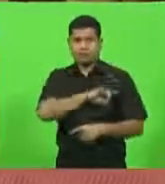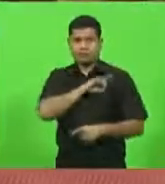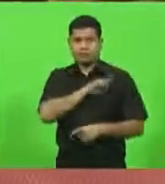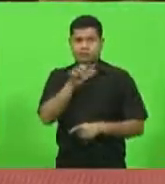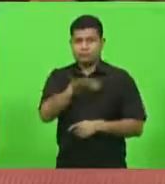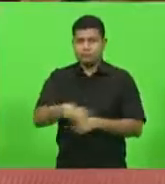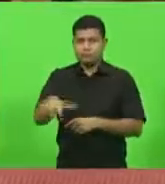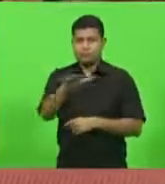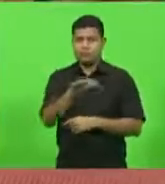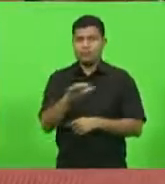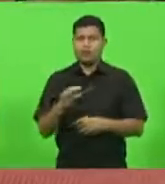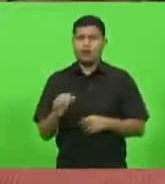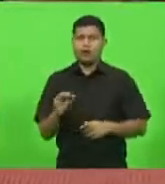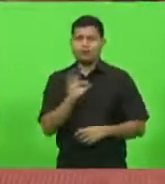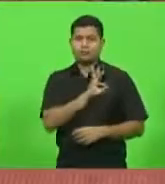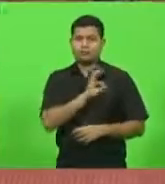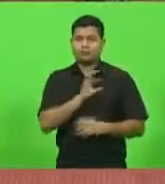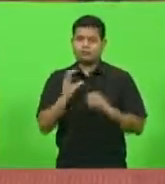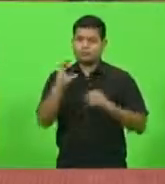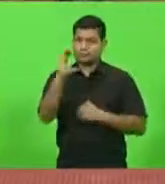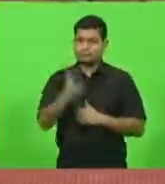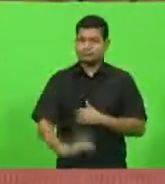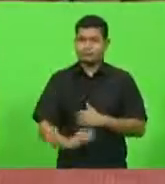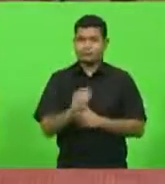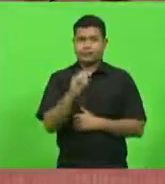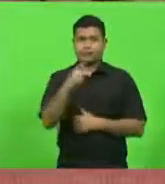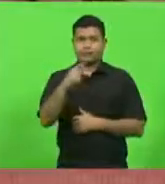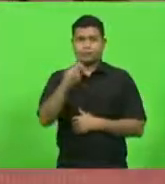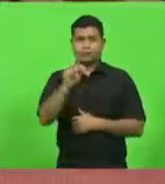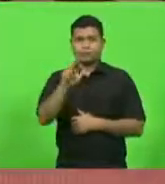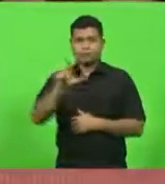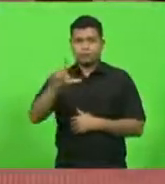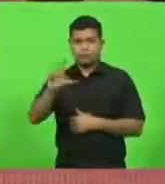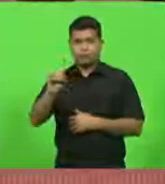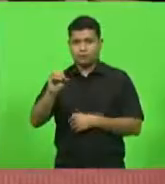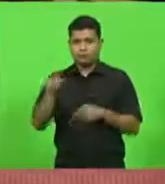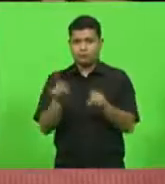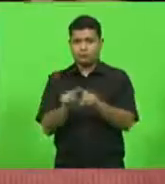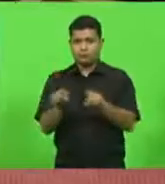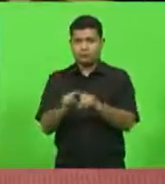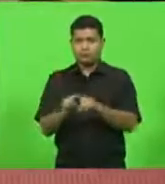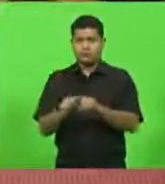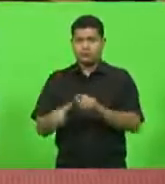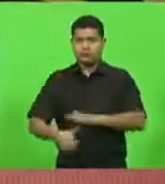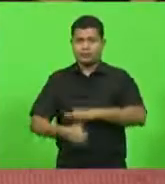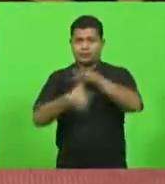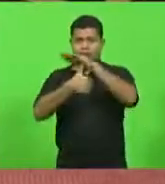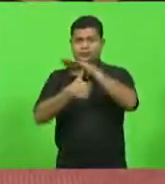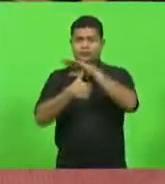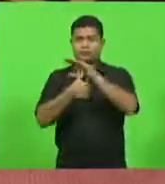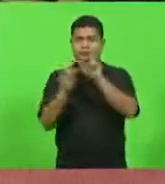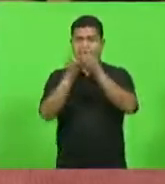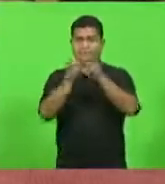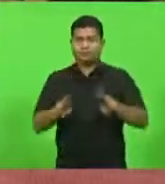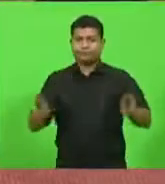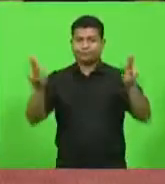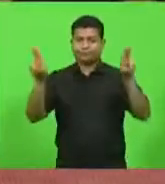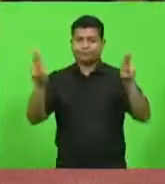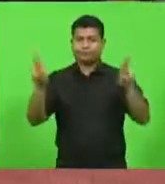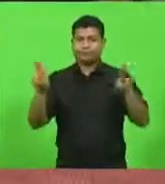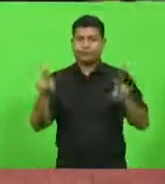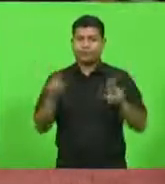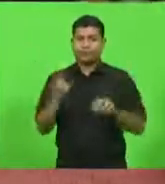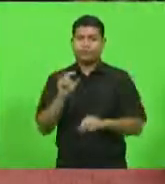do Estado de Santa Catarina, Paulo Norberto Querich. Magnífico reitor em exercício da Universidade do Estado de Santa Catarina,